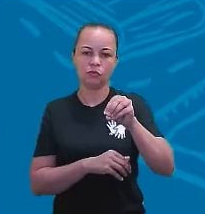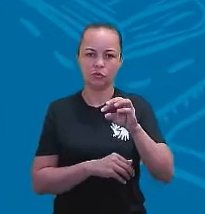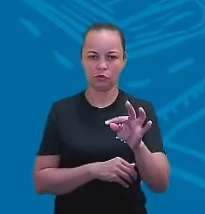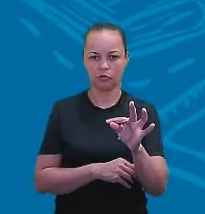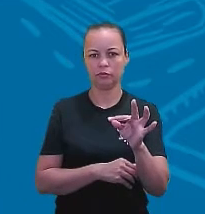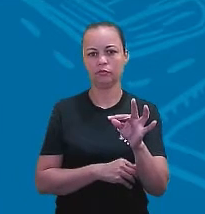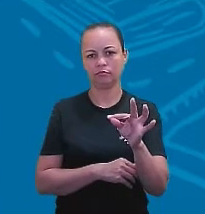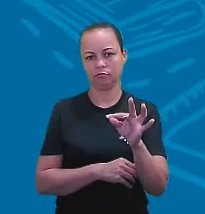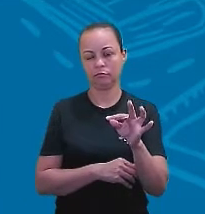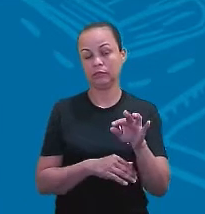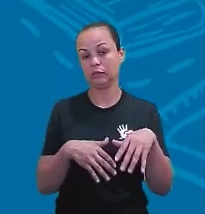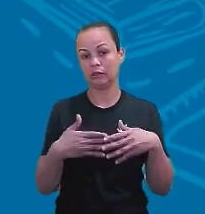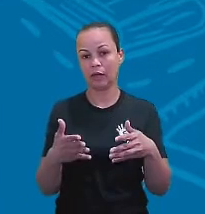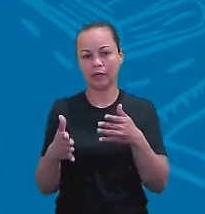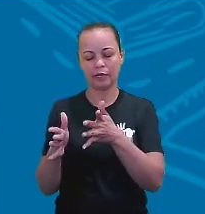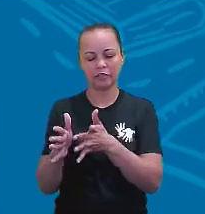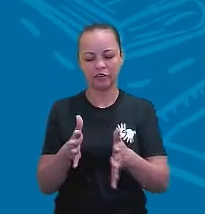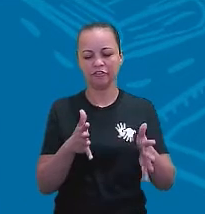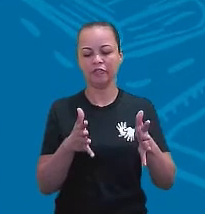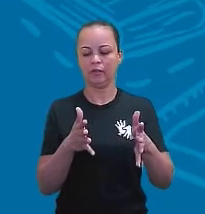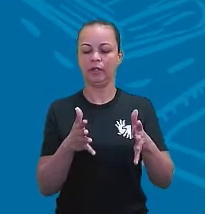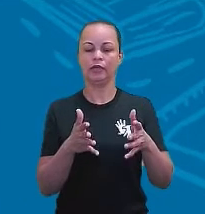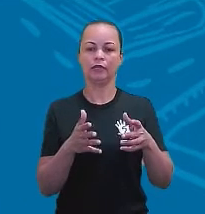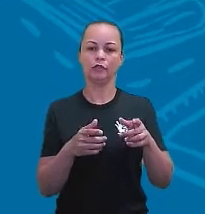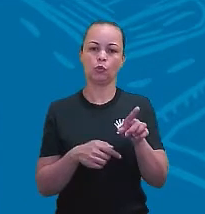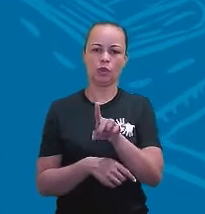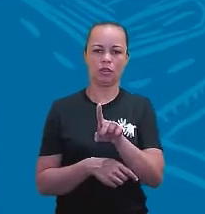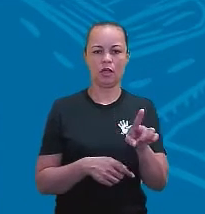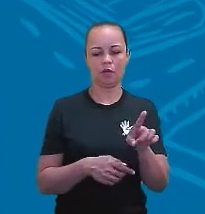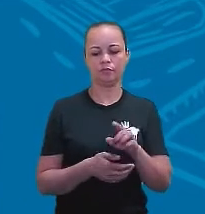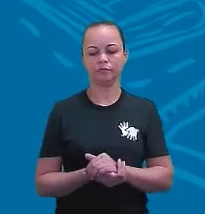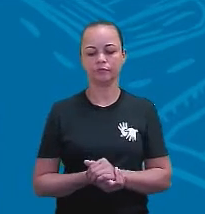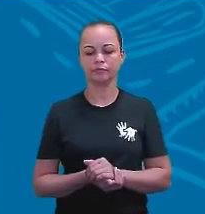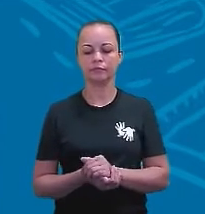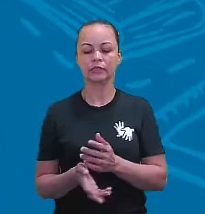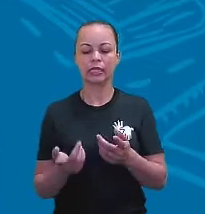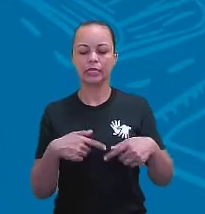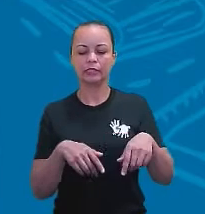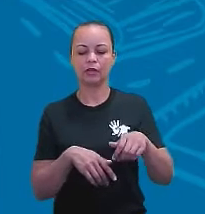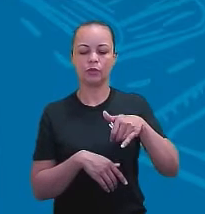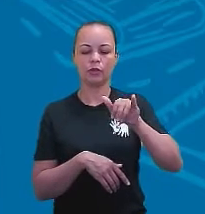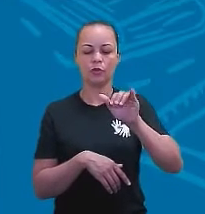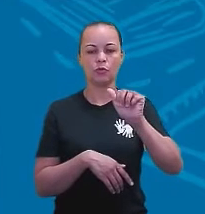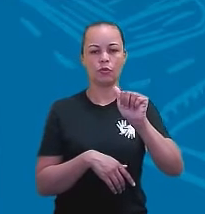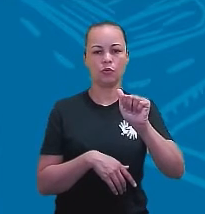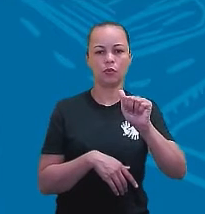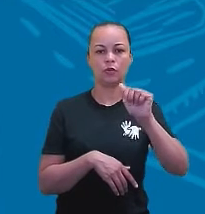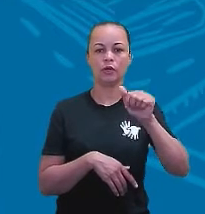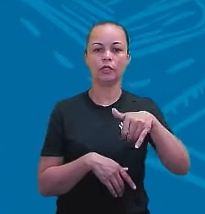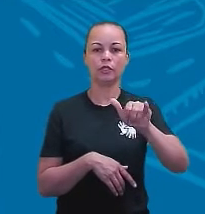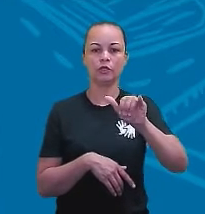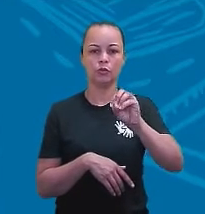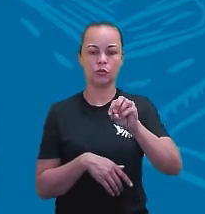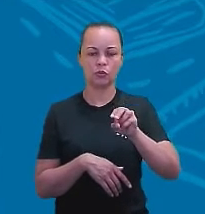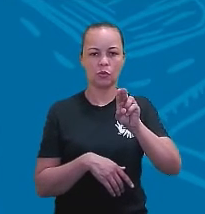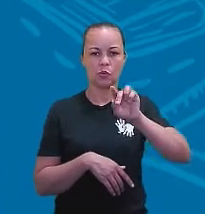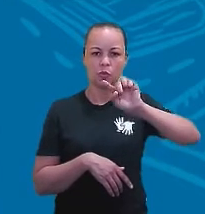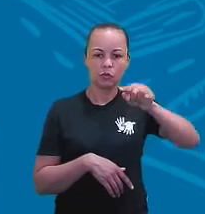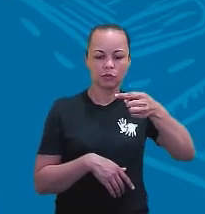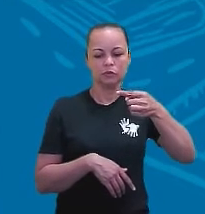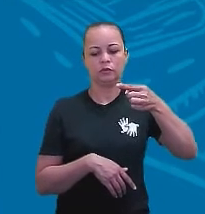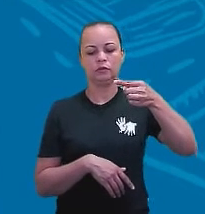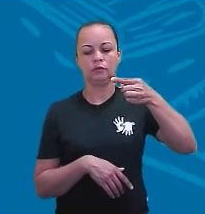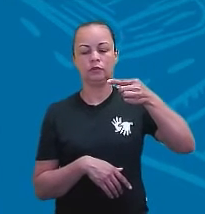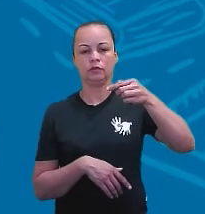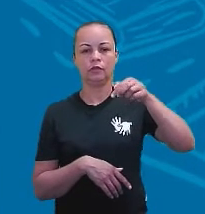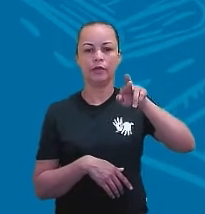E aí ele já fez automaticamente a negação. Então, you are not se tornou you're not